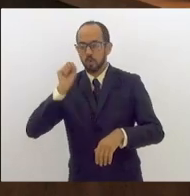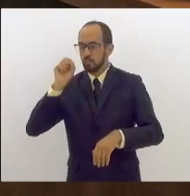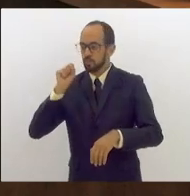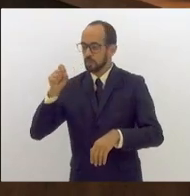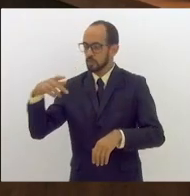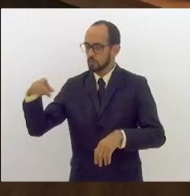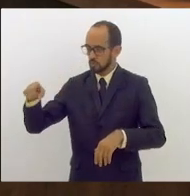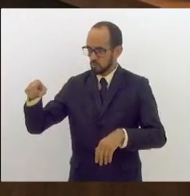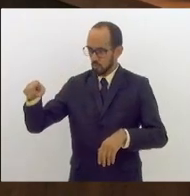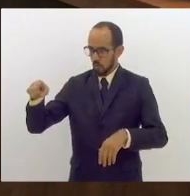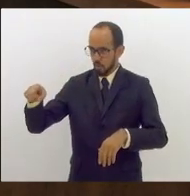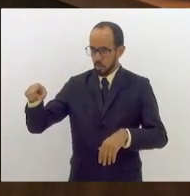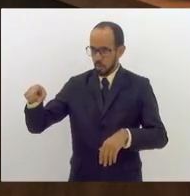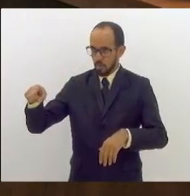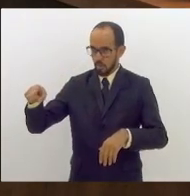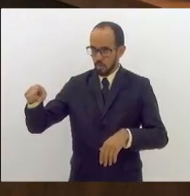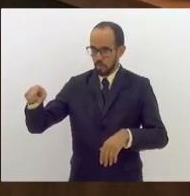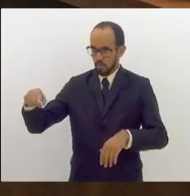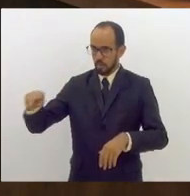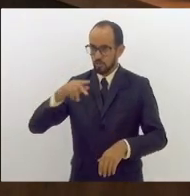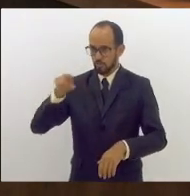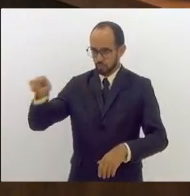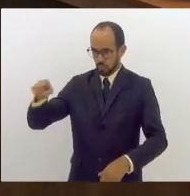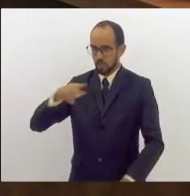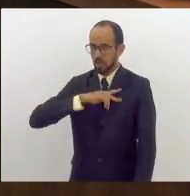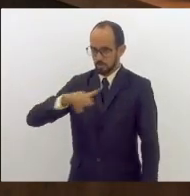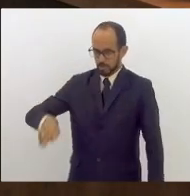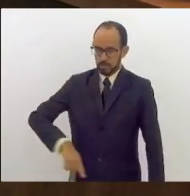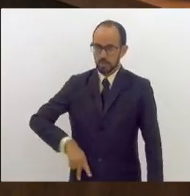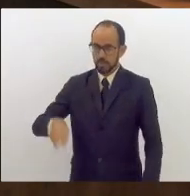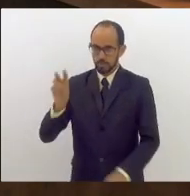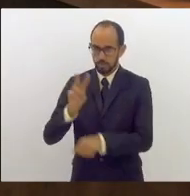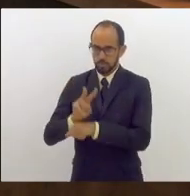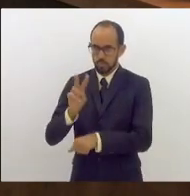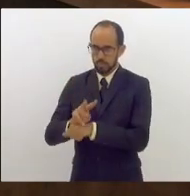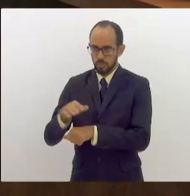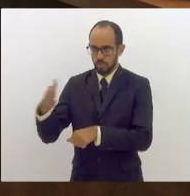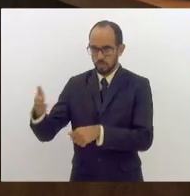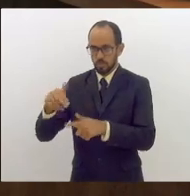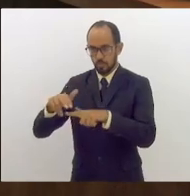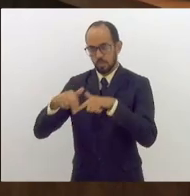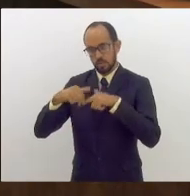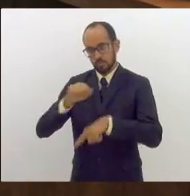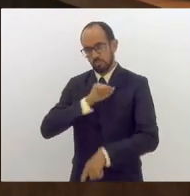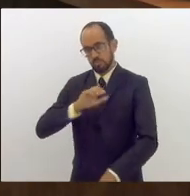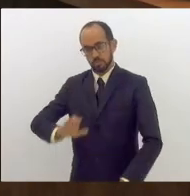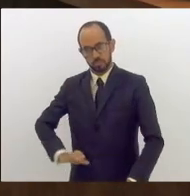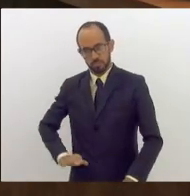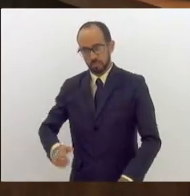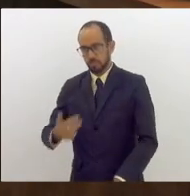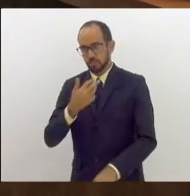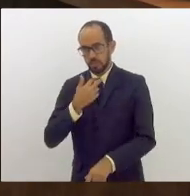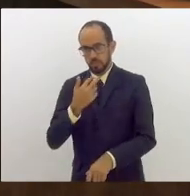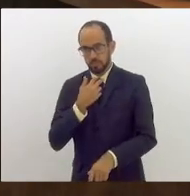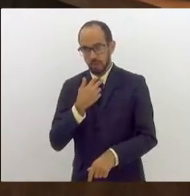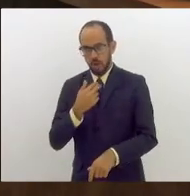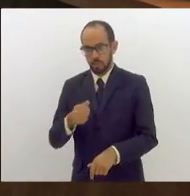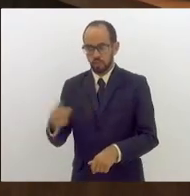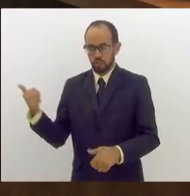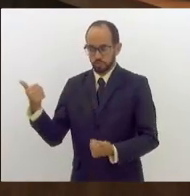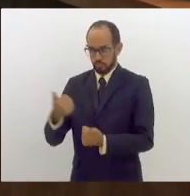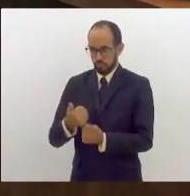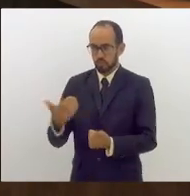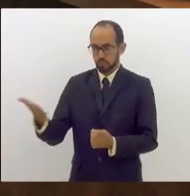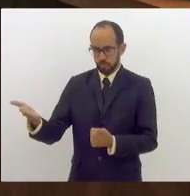vossa excelência como presidente em exercício visto Deputado André Síria não pode aqui presidir